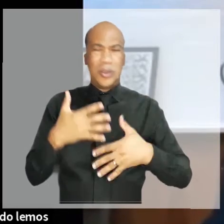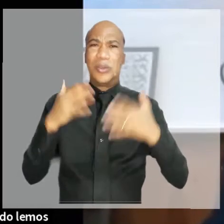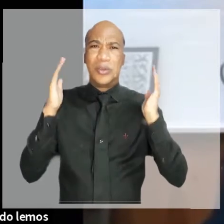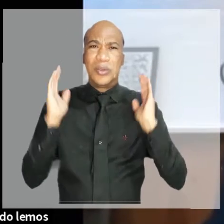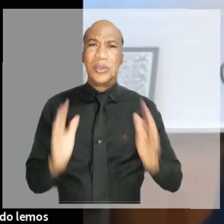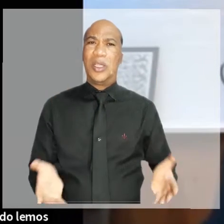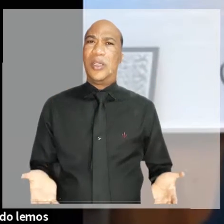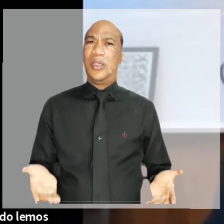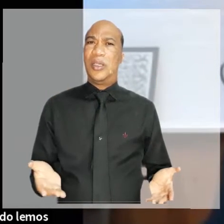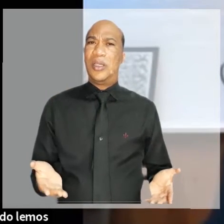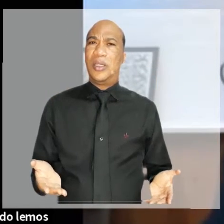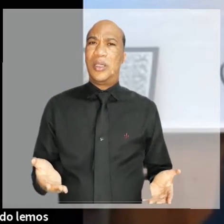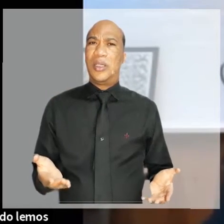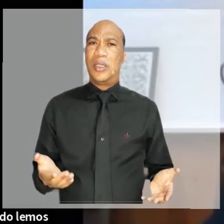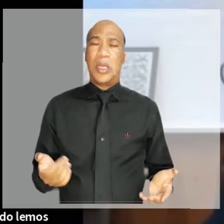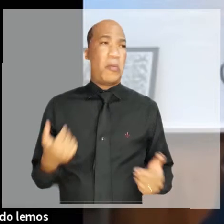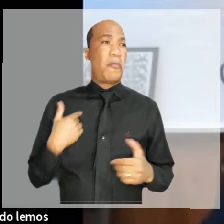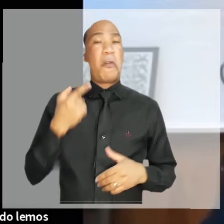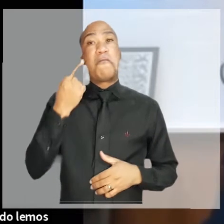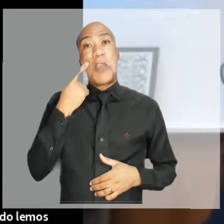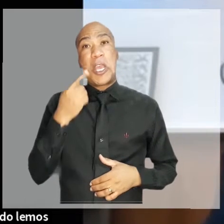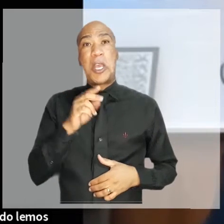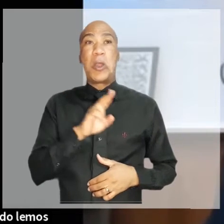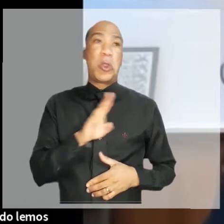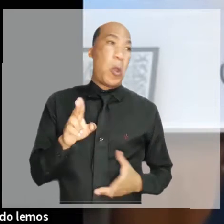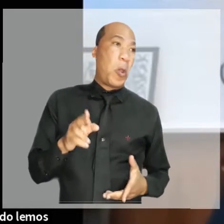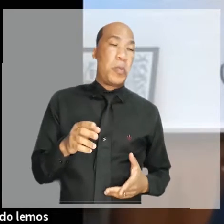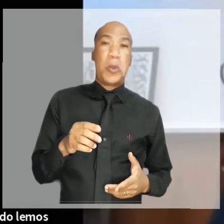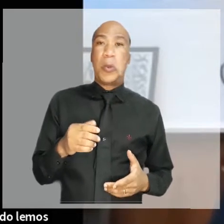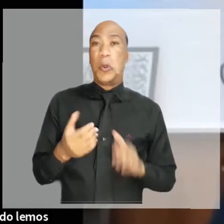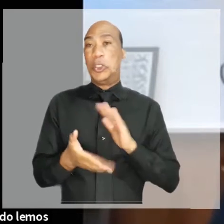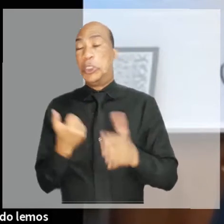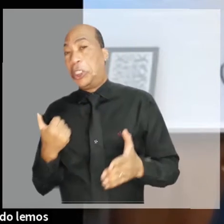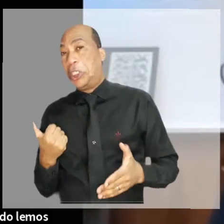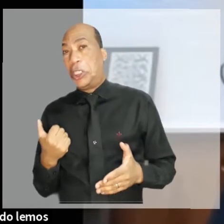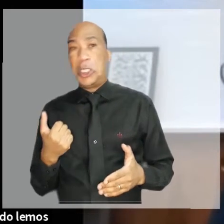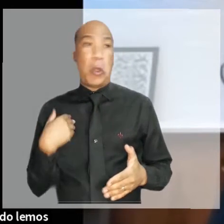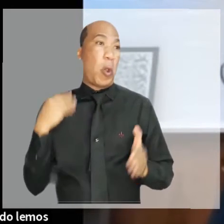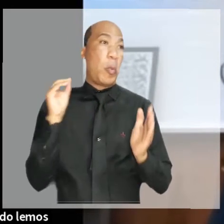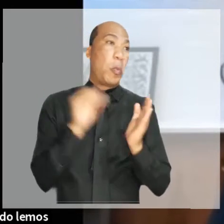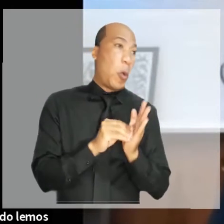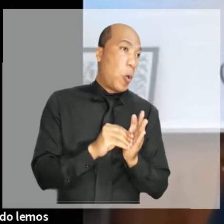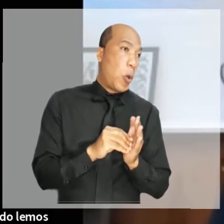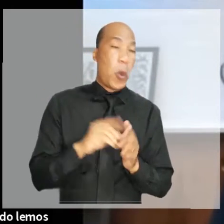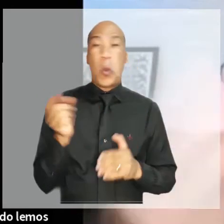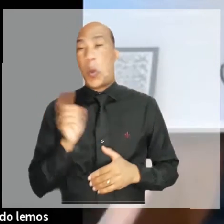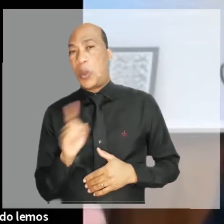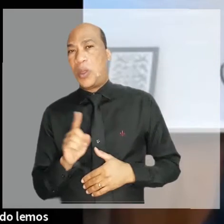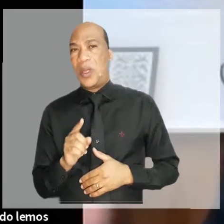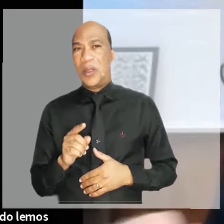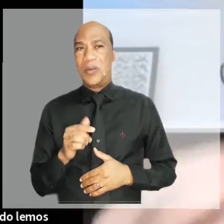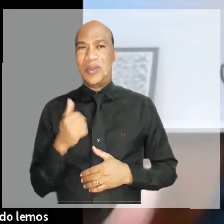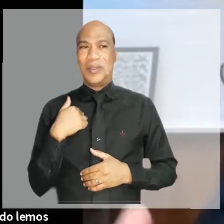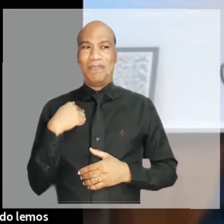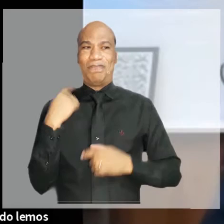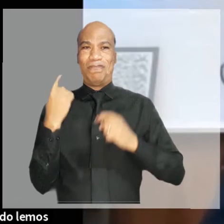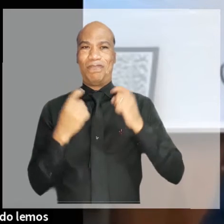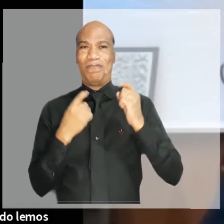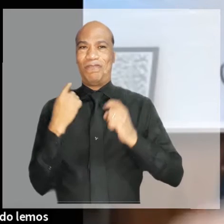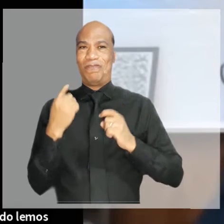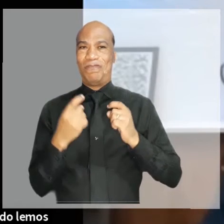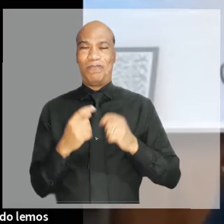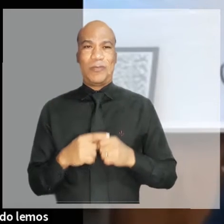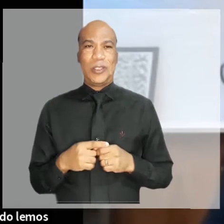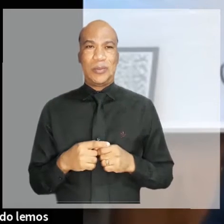isso eu acho preocupante, porque, primeiro, essa informação ela tem origem constitucional e a